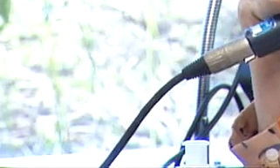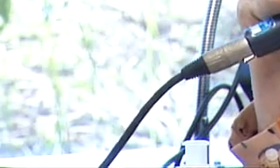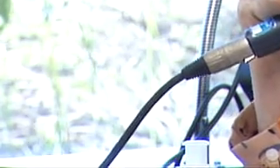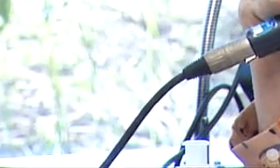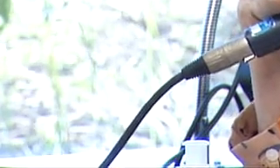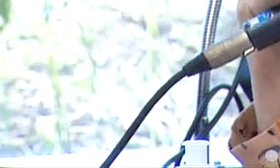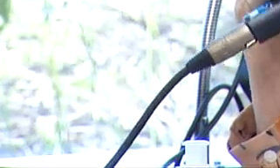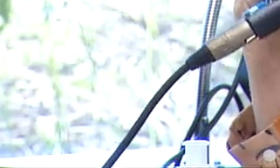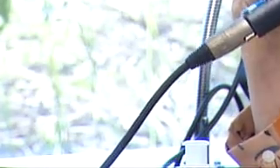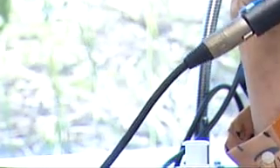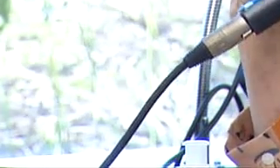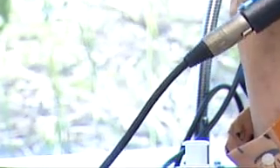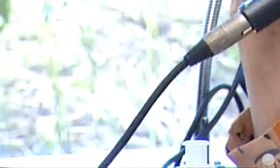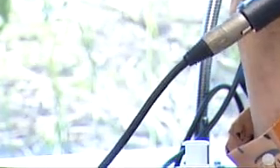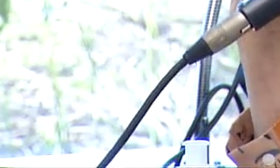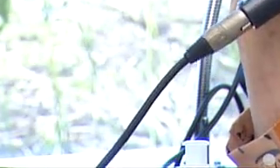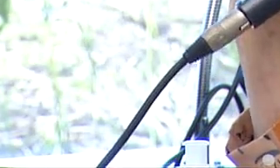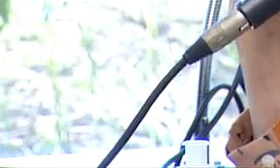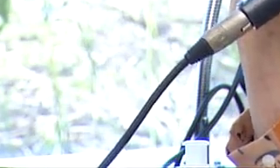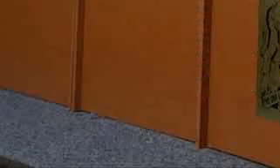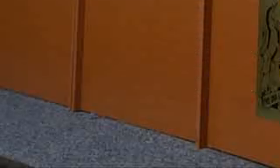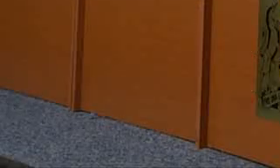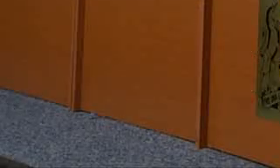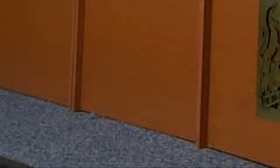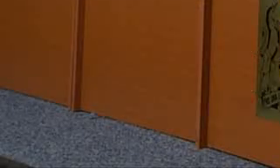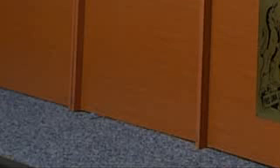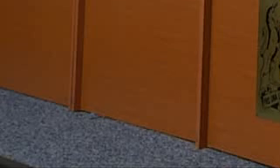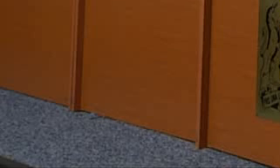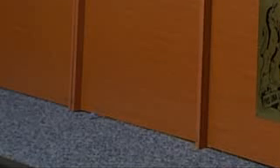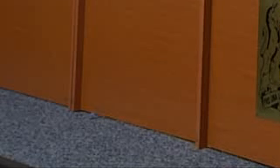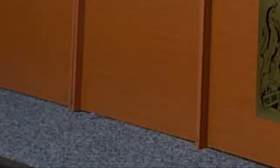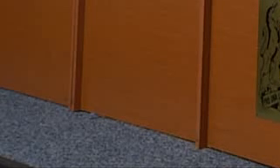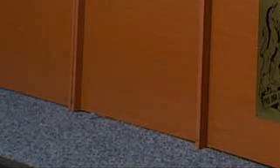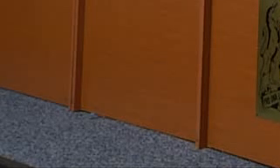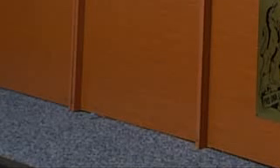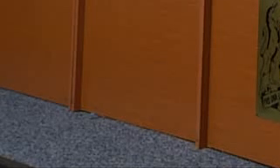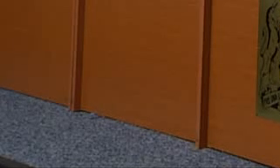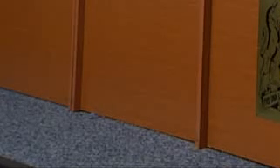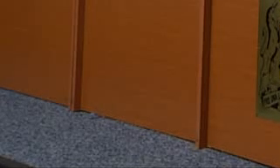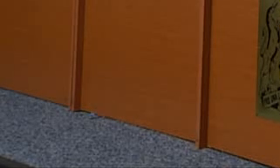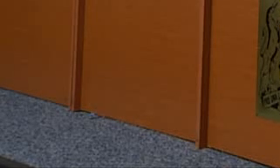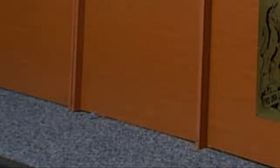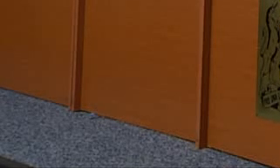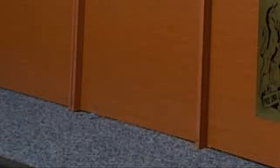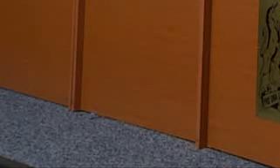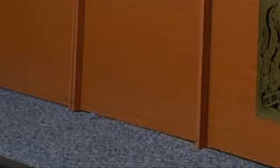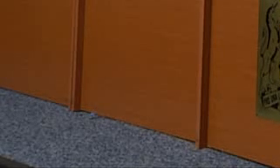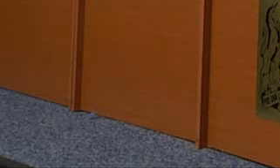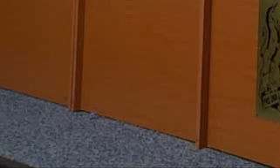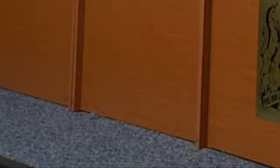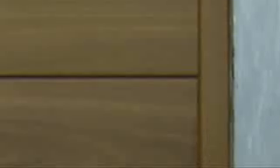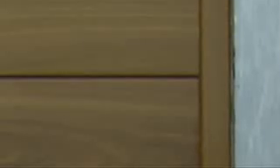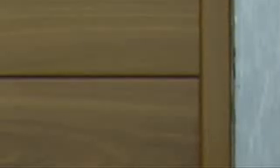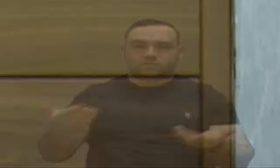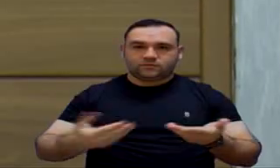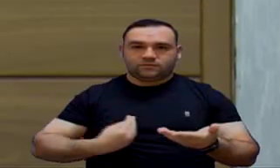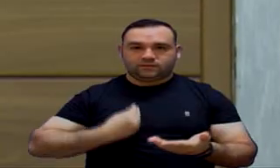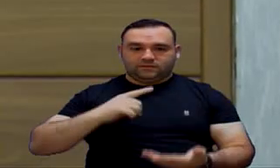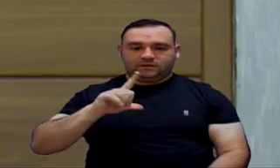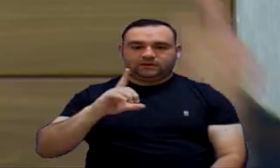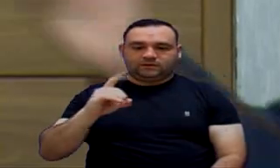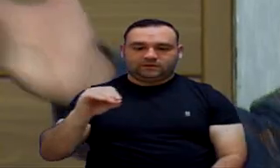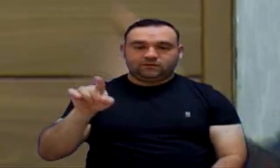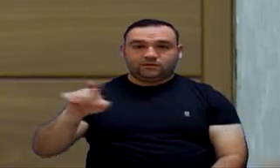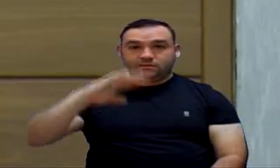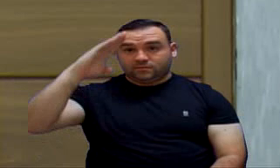por favor a gente vai conduzir agora essa essa audiência pública né secretária tá aqui é